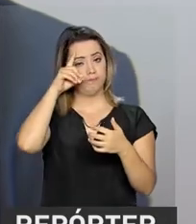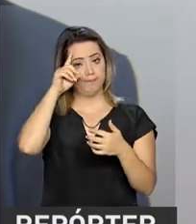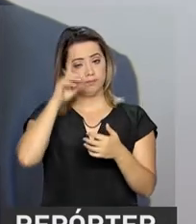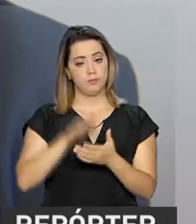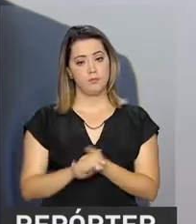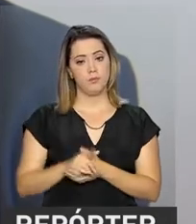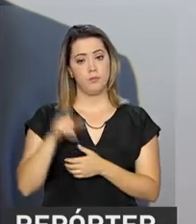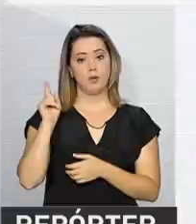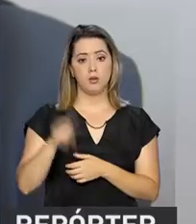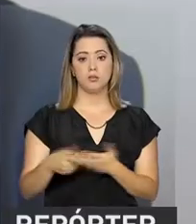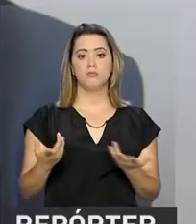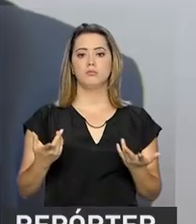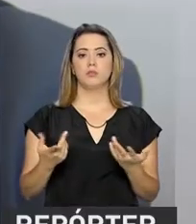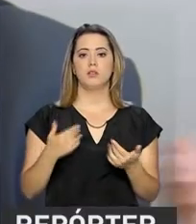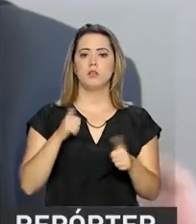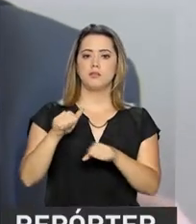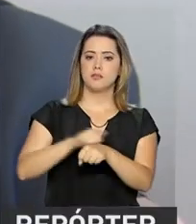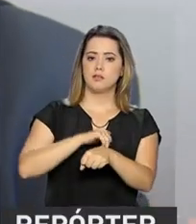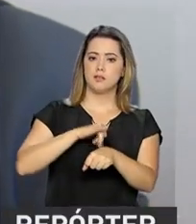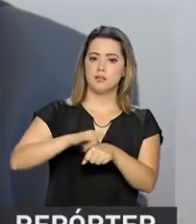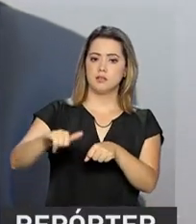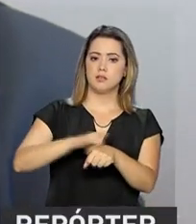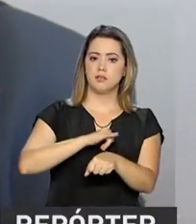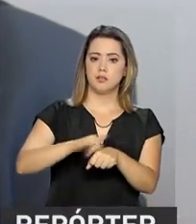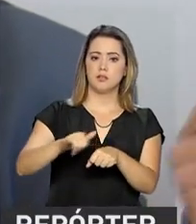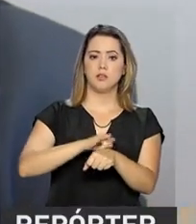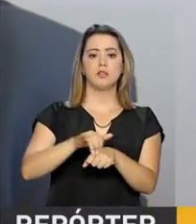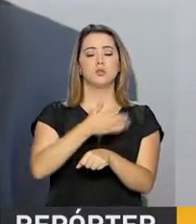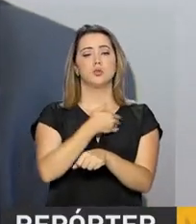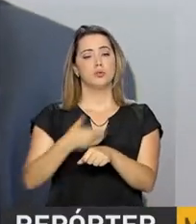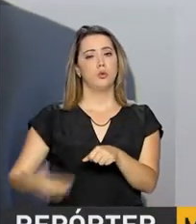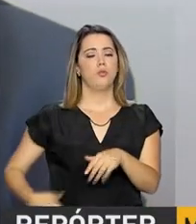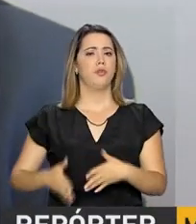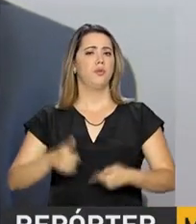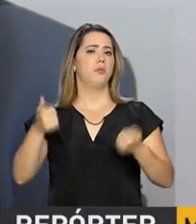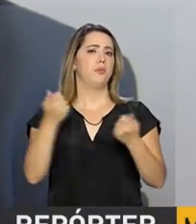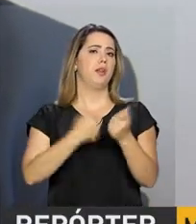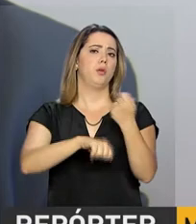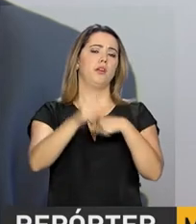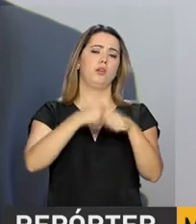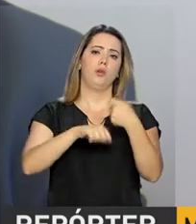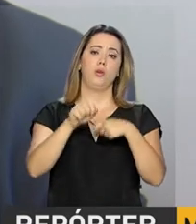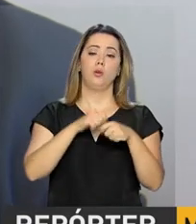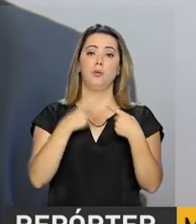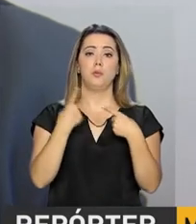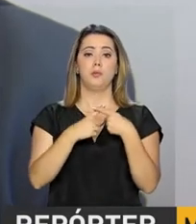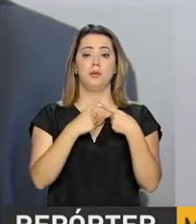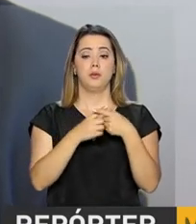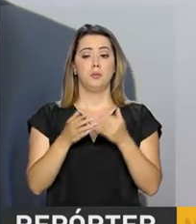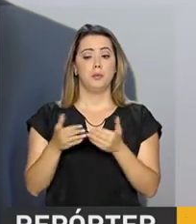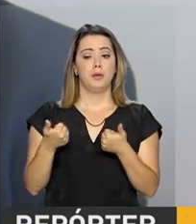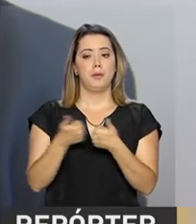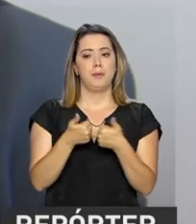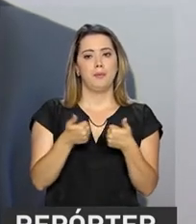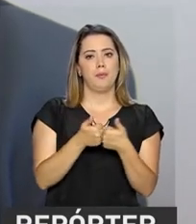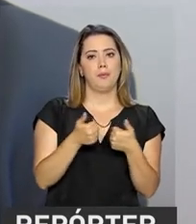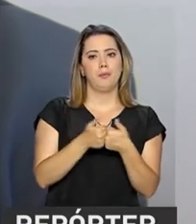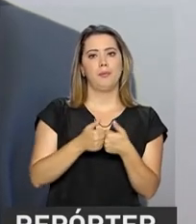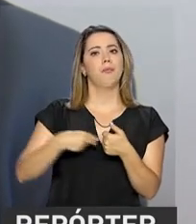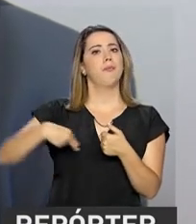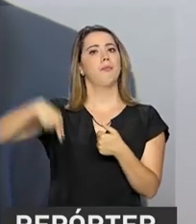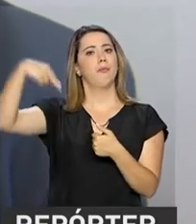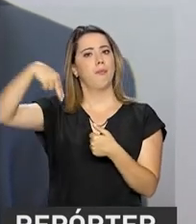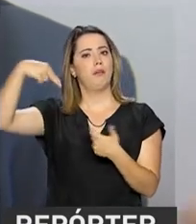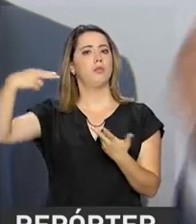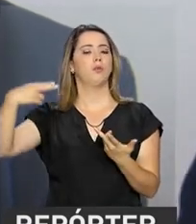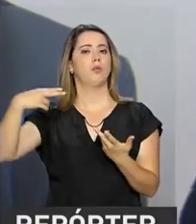estratégico para o país aos portos do norte estão mais perto do dos mercados norte americanos